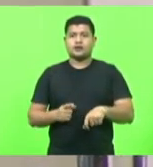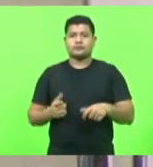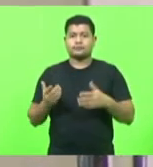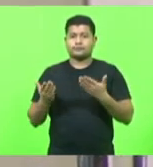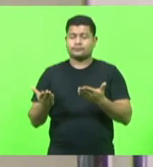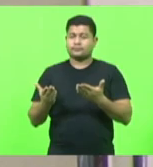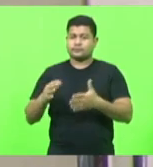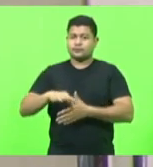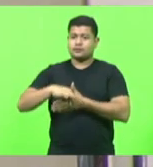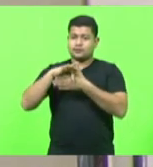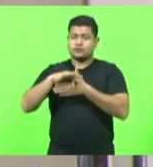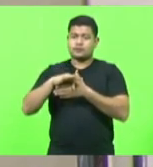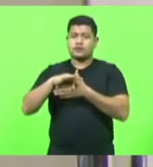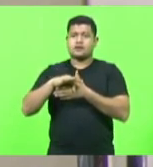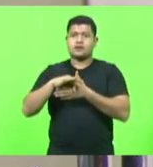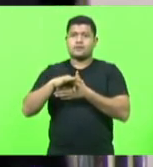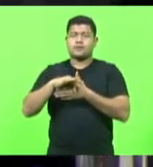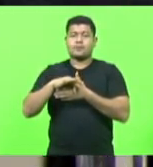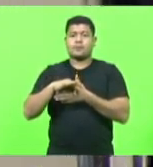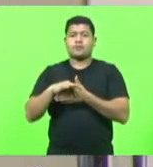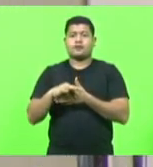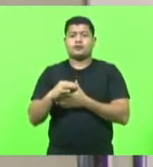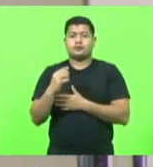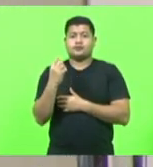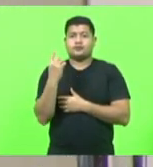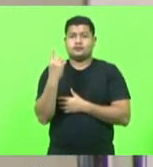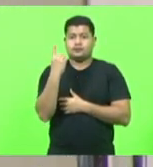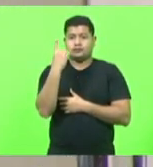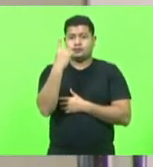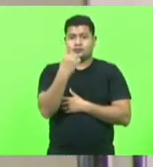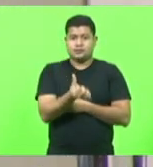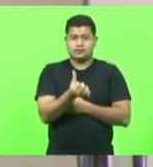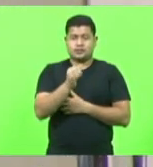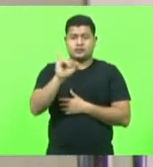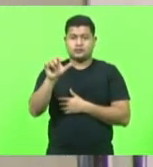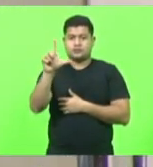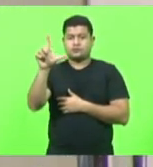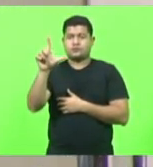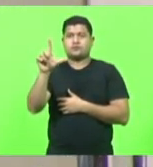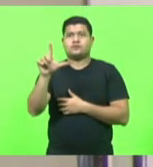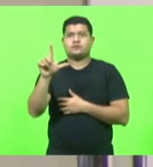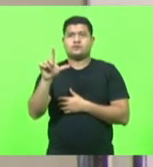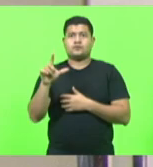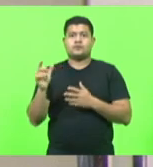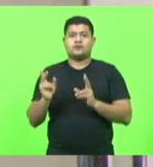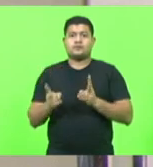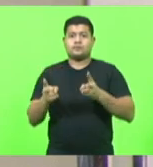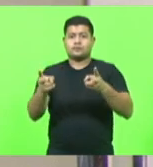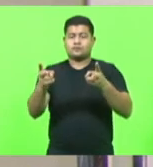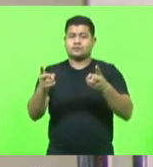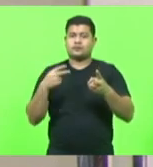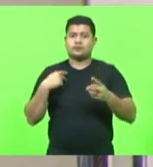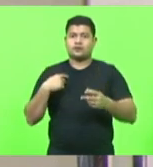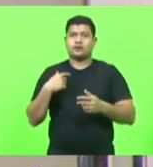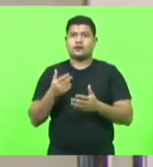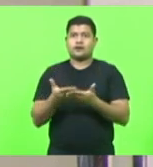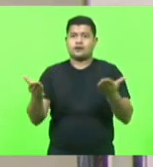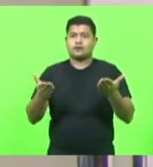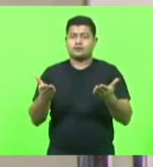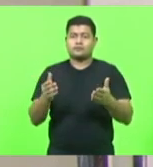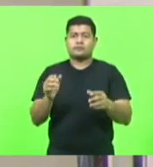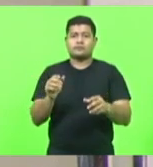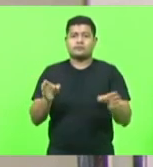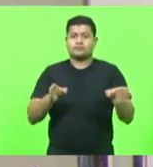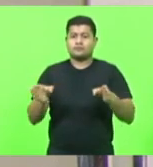ambos, de 16 de junho de 2021, pela manutenção das atividades parlamentares durante o recesso e